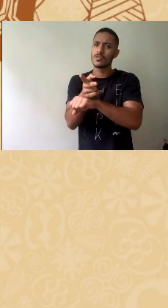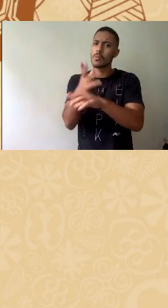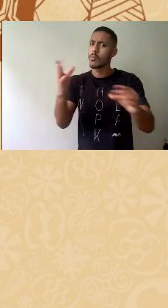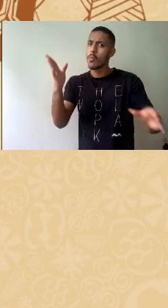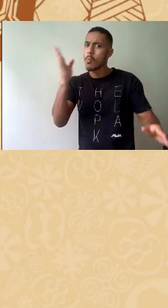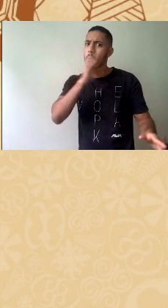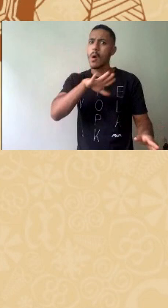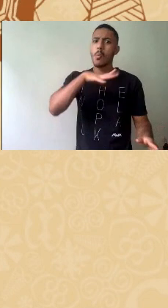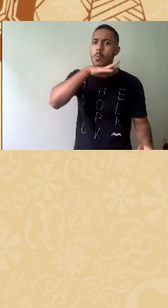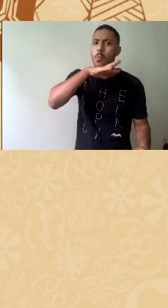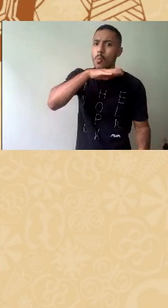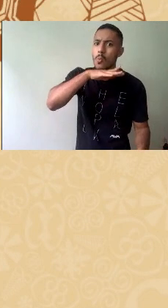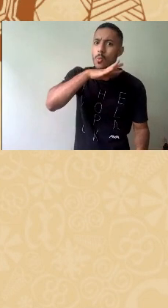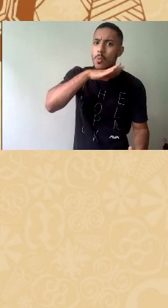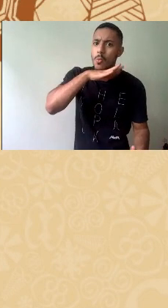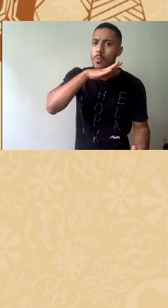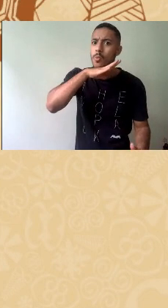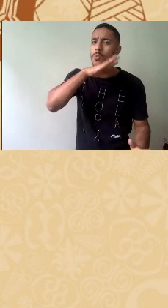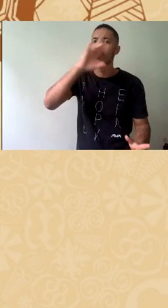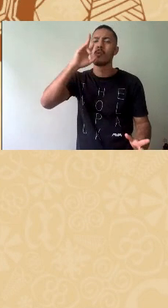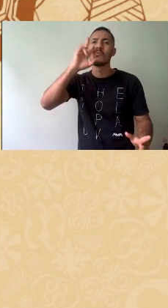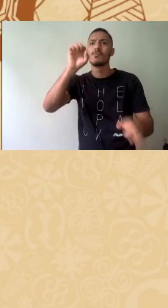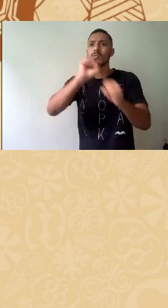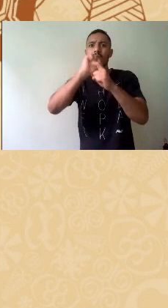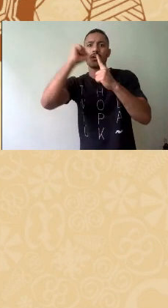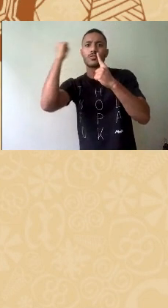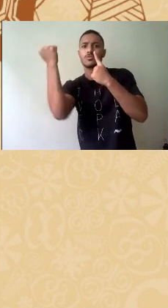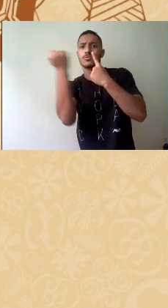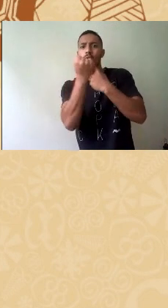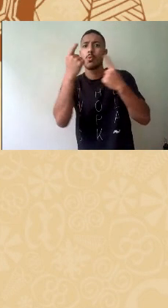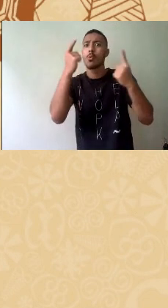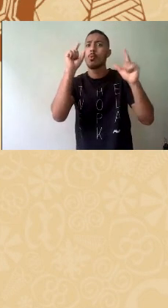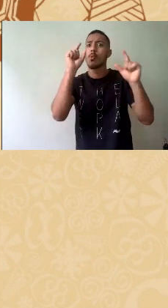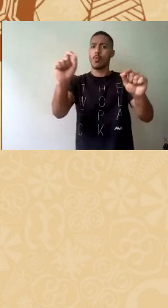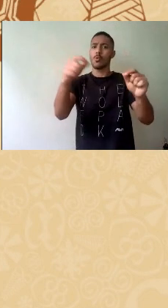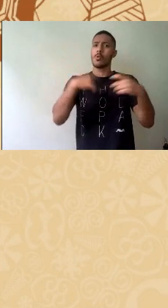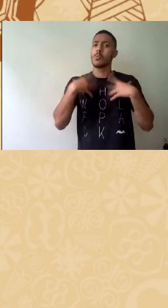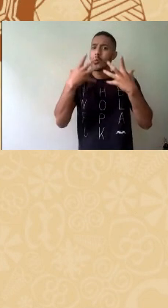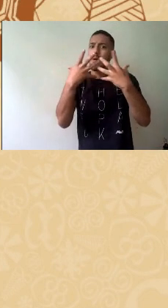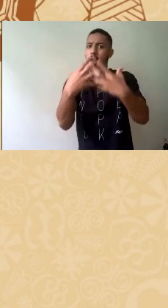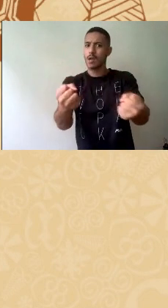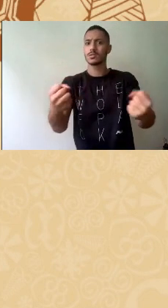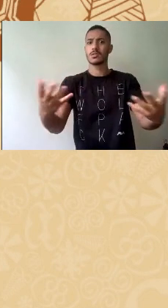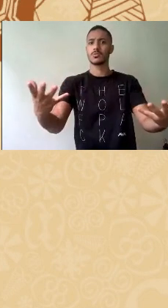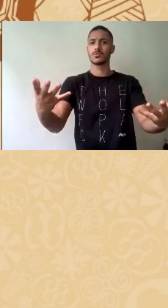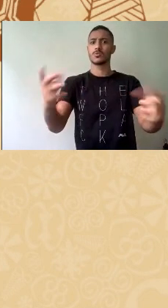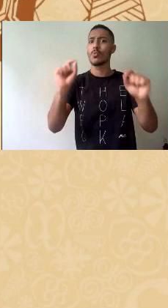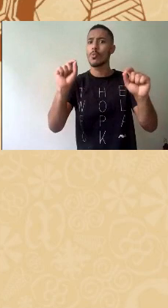ponto de vista social, né? Como nós estamos permitindo isso?